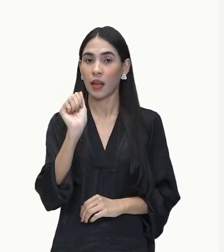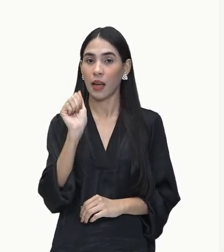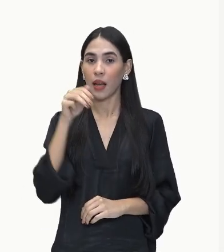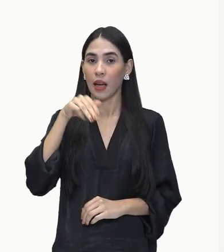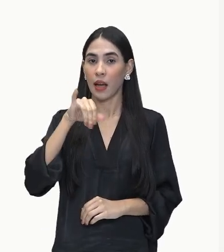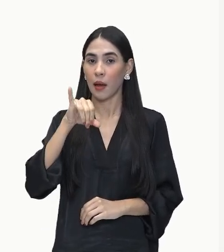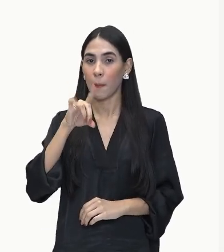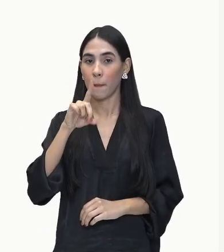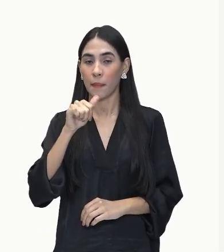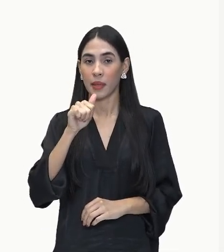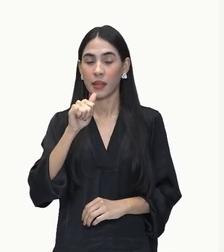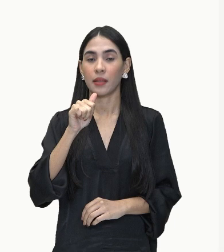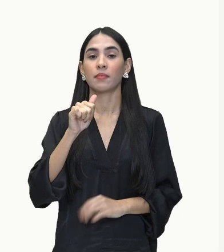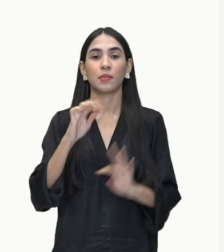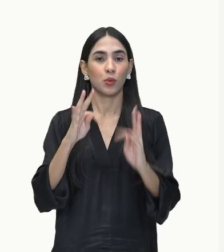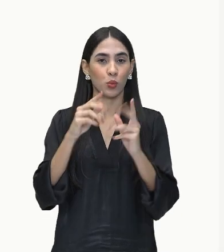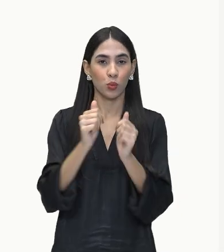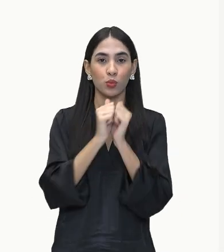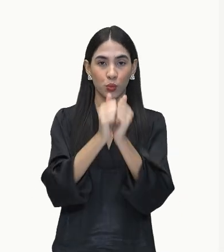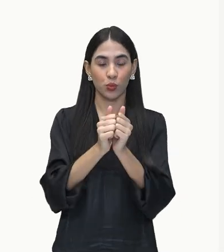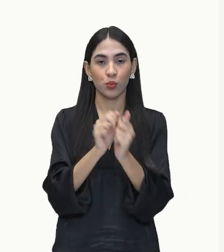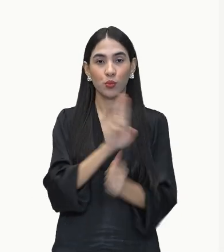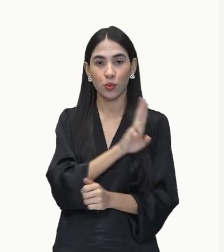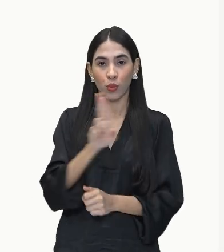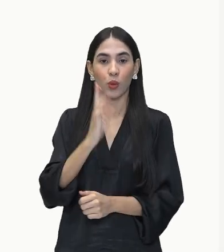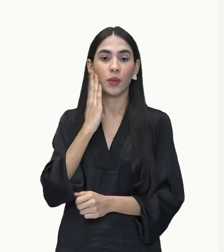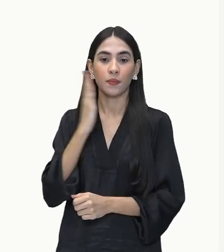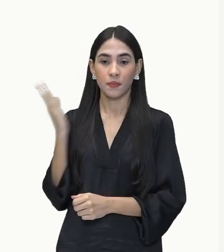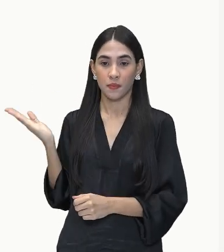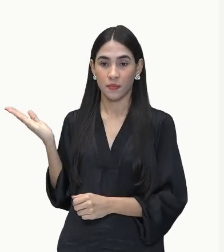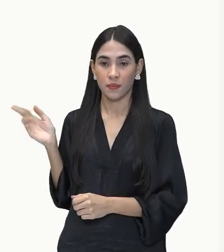amida, tudo junto. O nome desse composto é